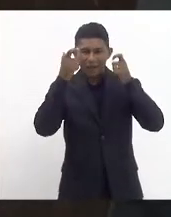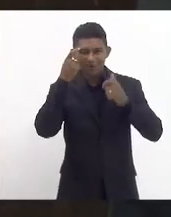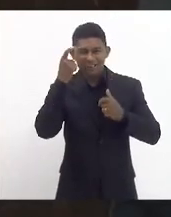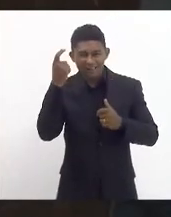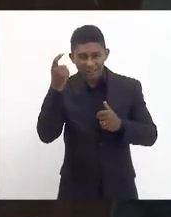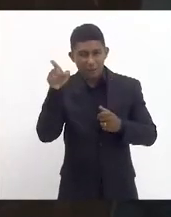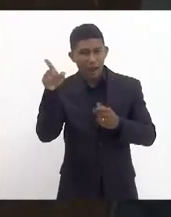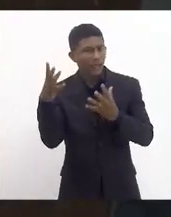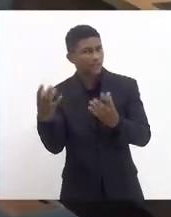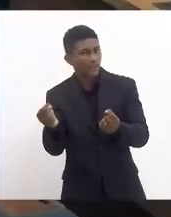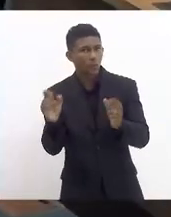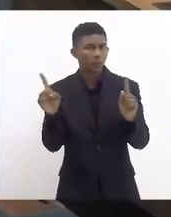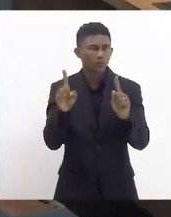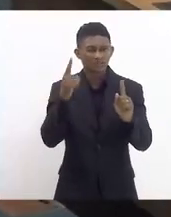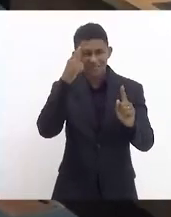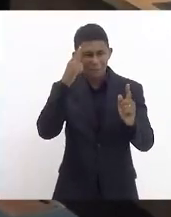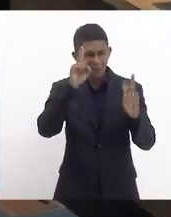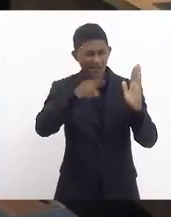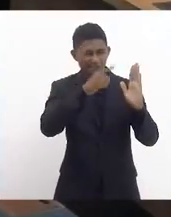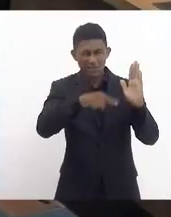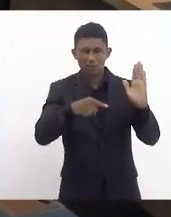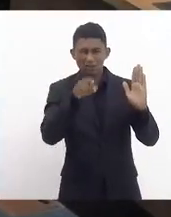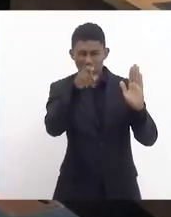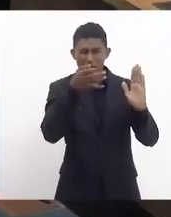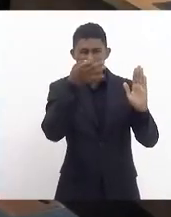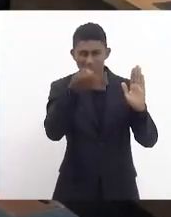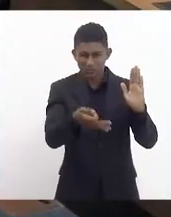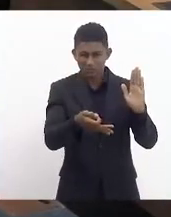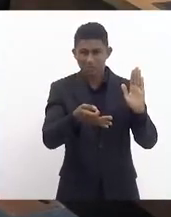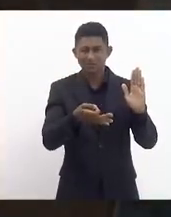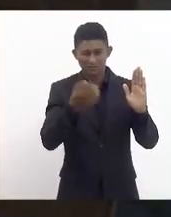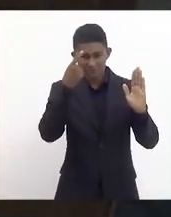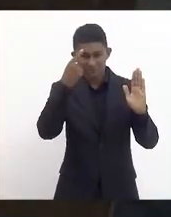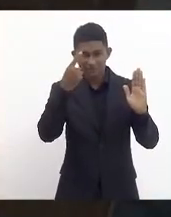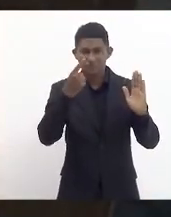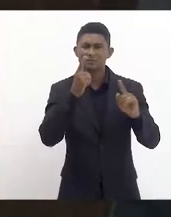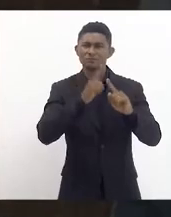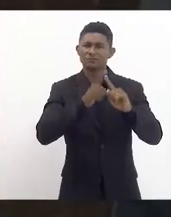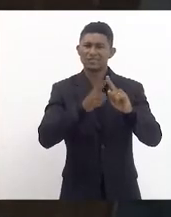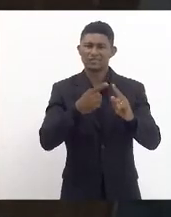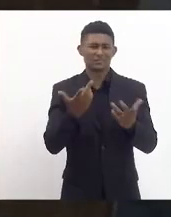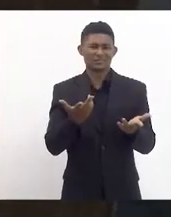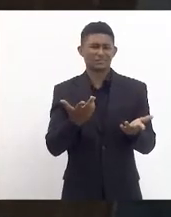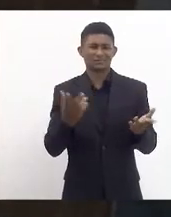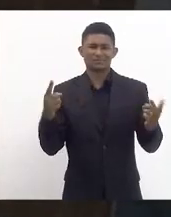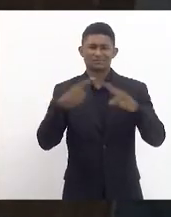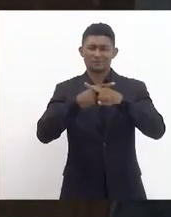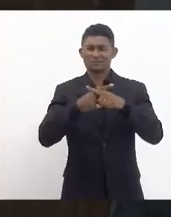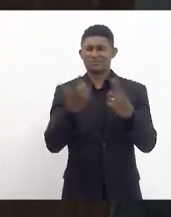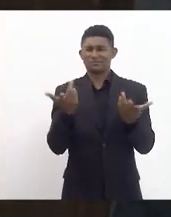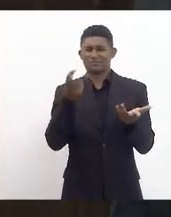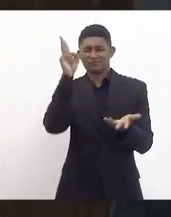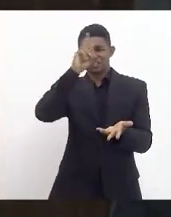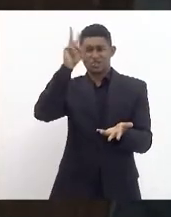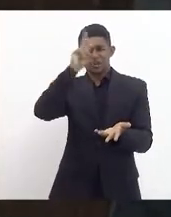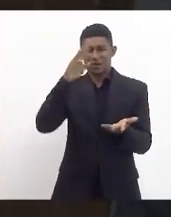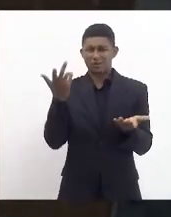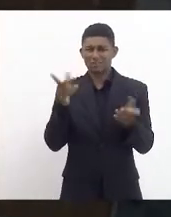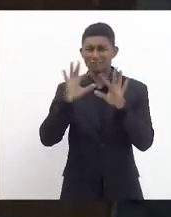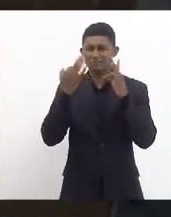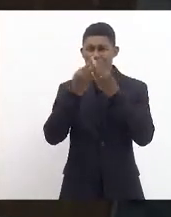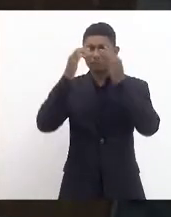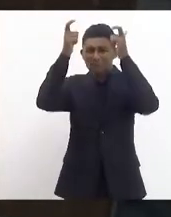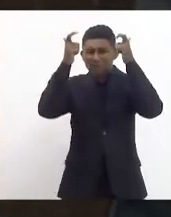isso está no seu parecer, porque isso é um absurdo total. Quem dá aval à história não é a família